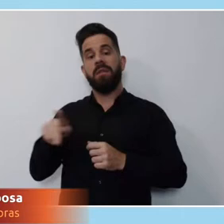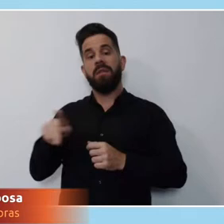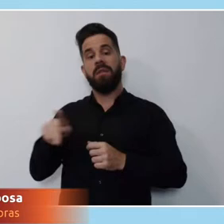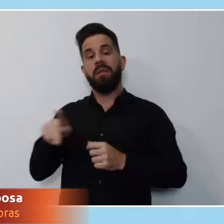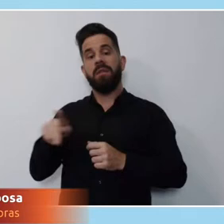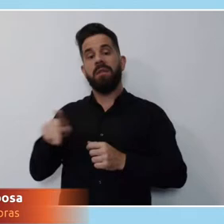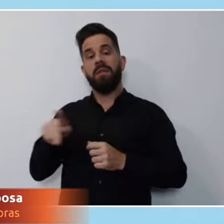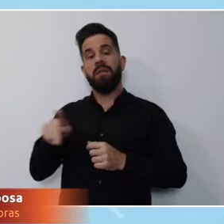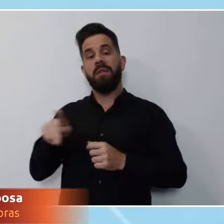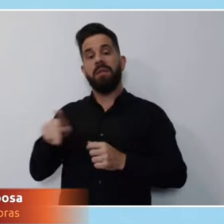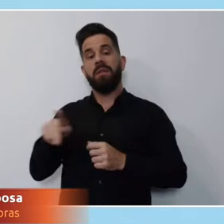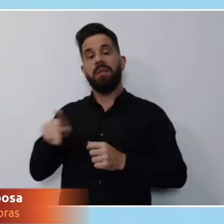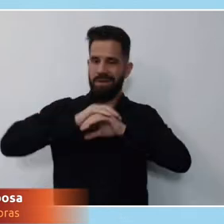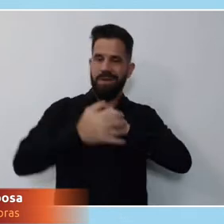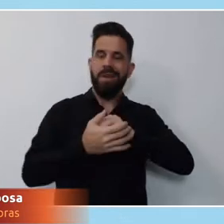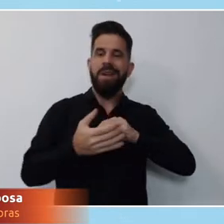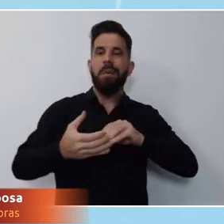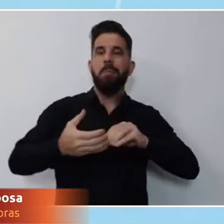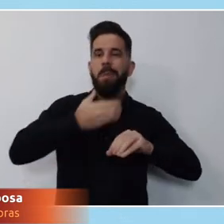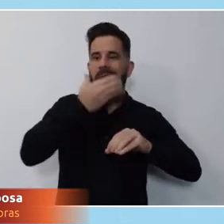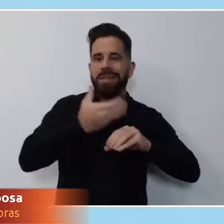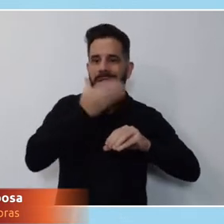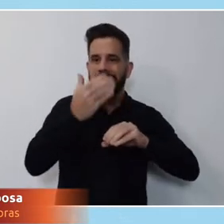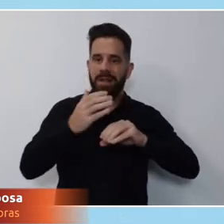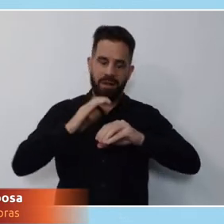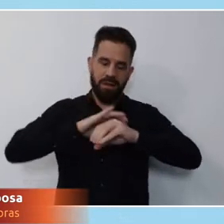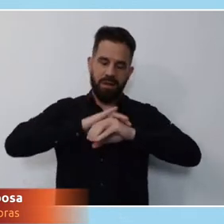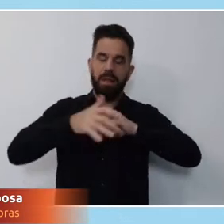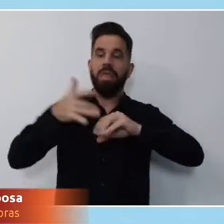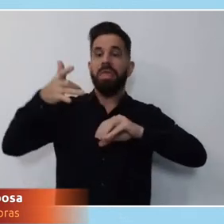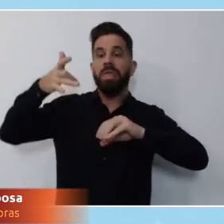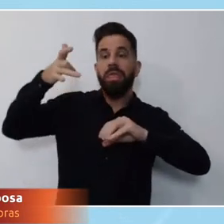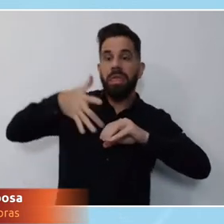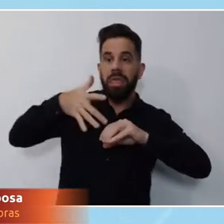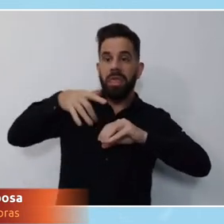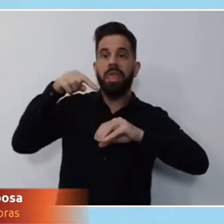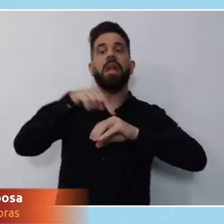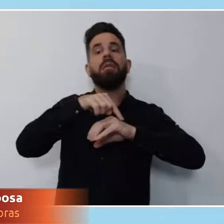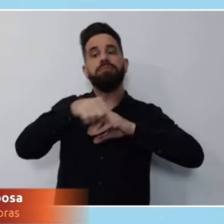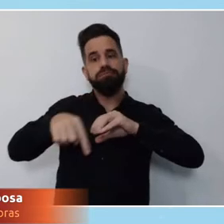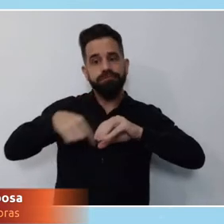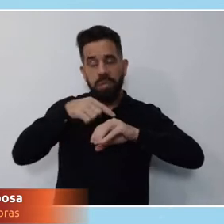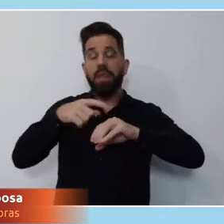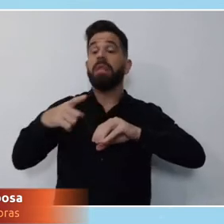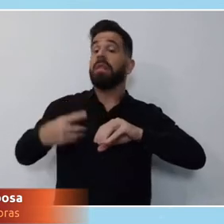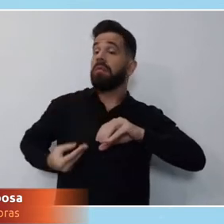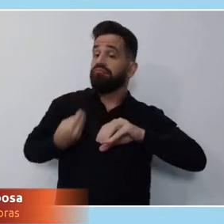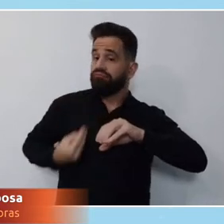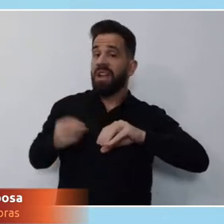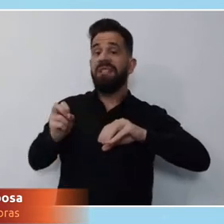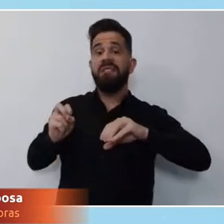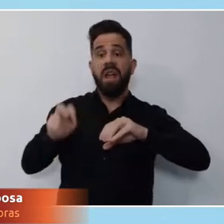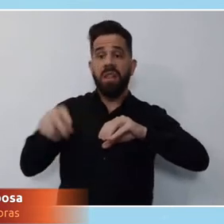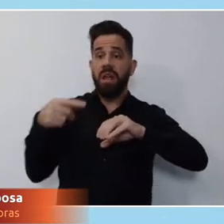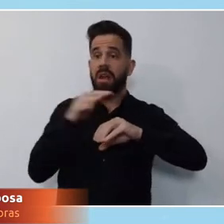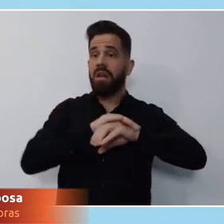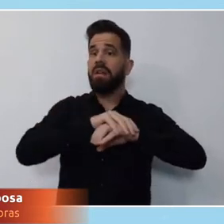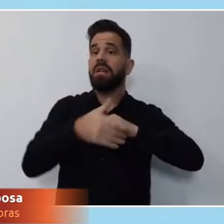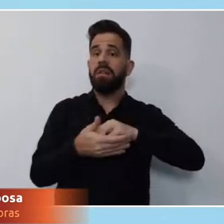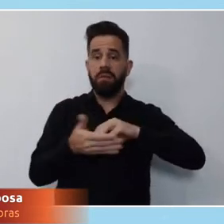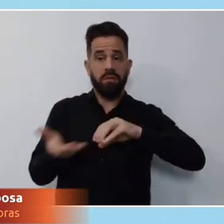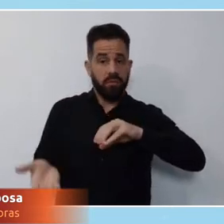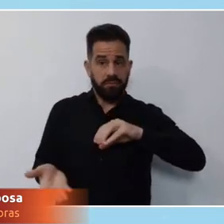a presença de pesticidas. Então, infelizmente, não tem como nós, né, consumidores, sabermos isso, porque não tem nada